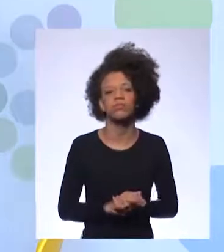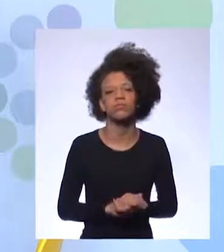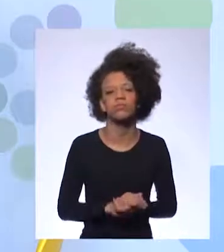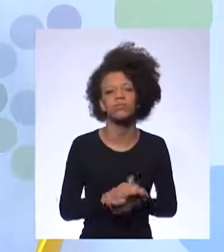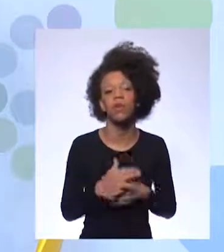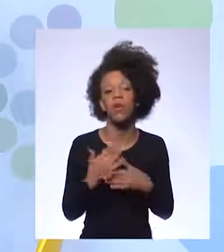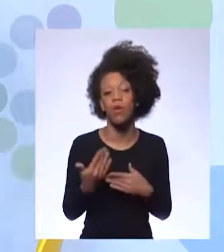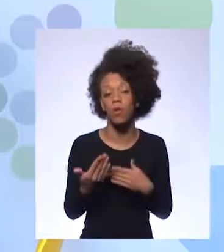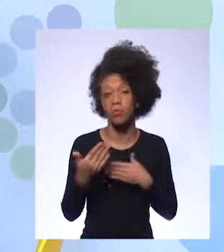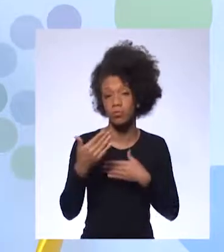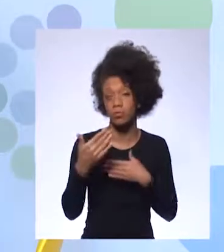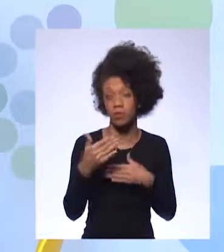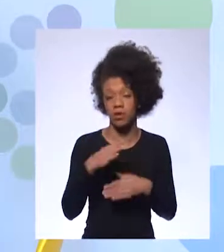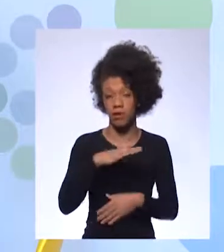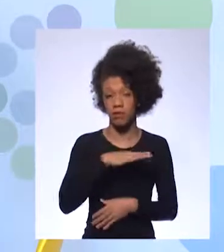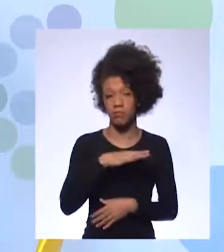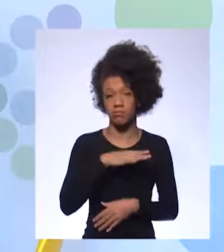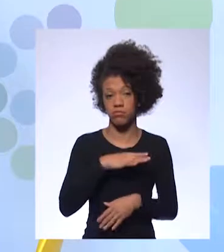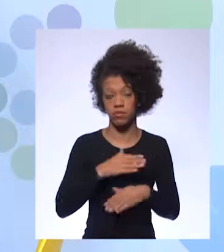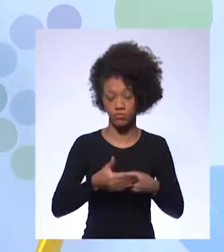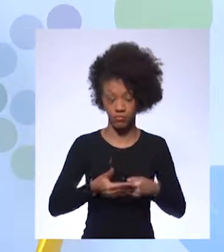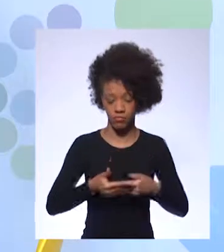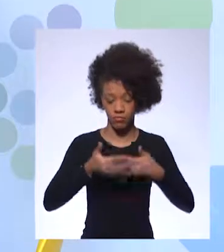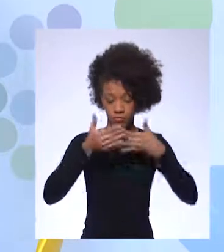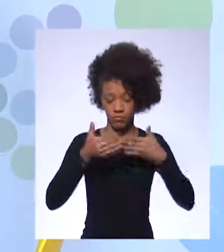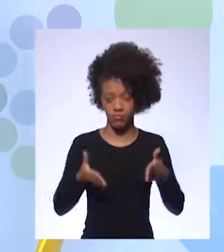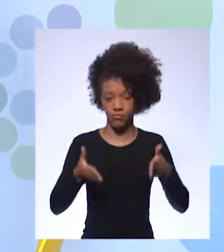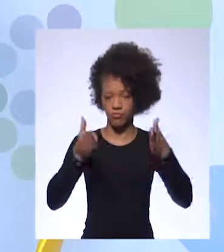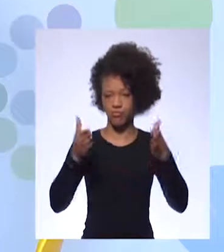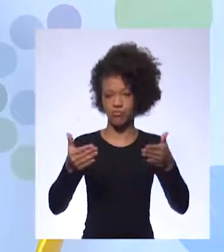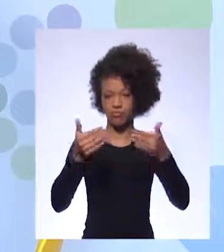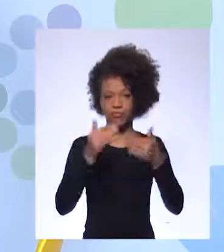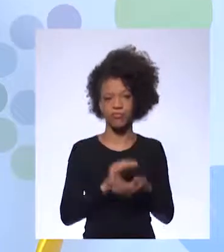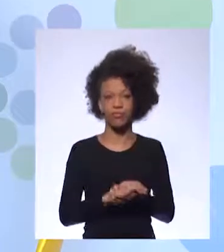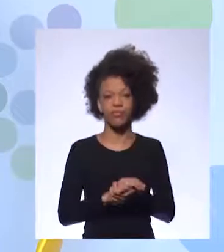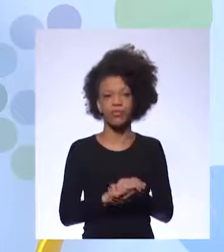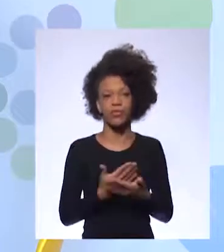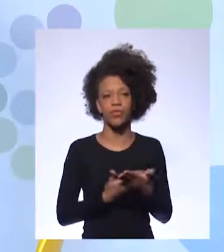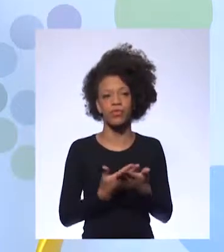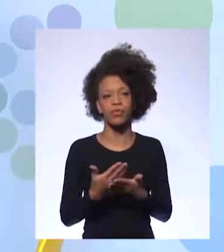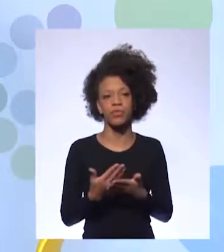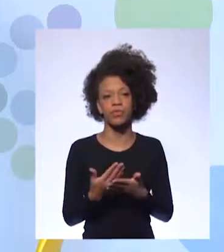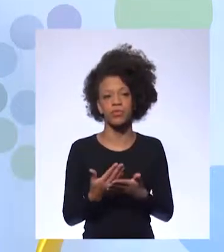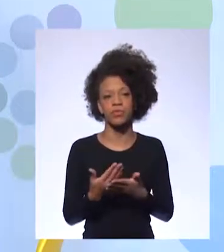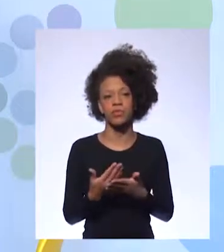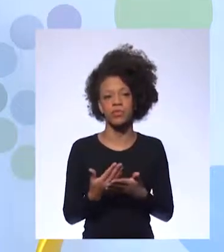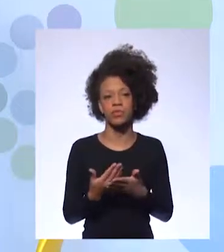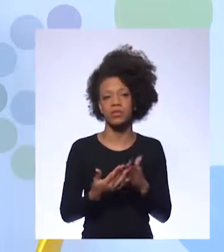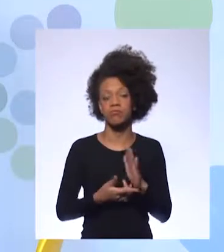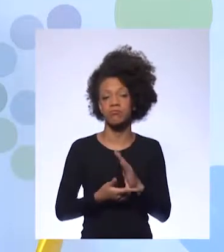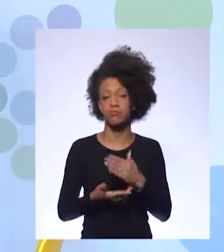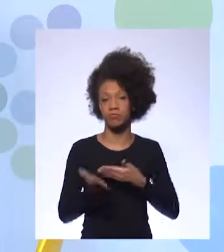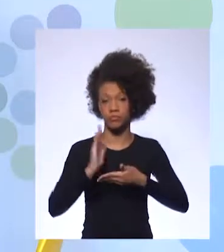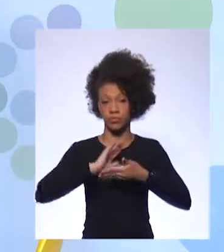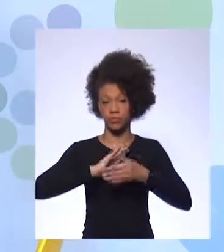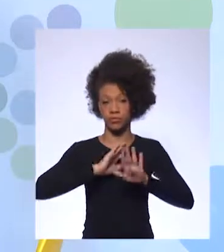lá com a cidadezinha era murada eu vou começar aqui de trás vai mesmo assim